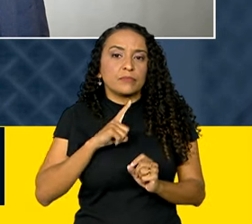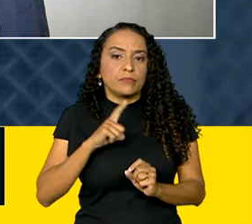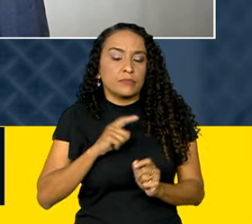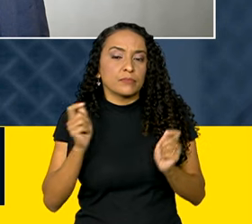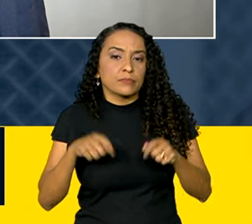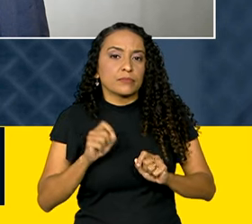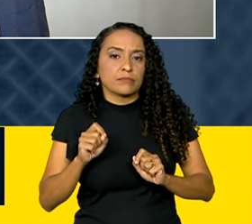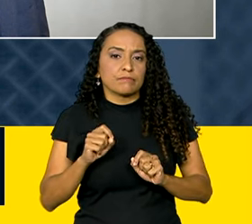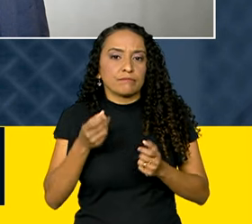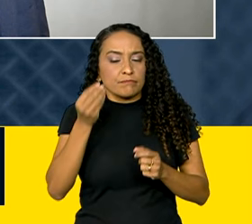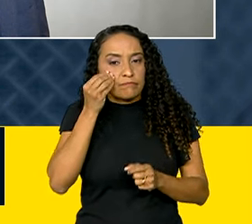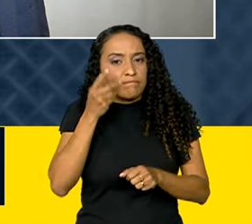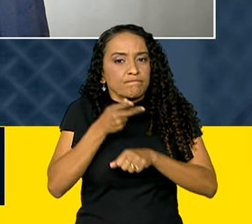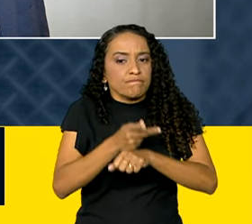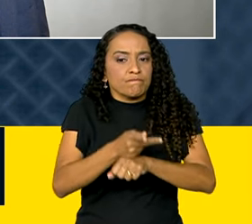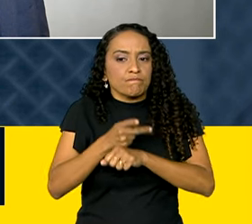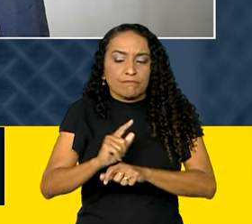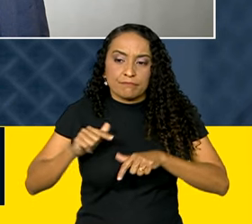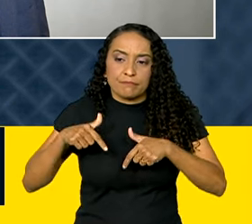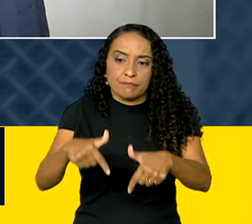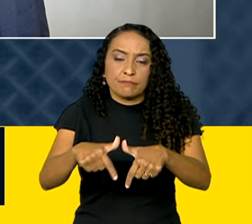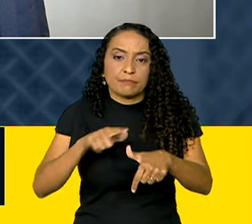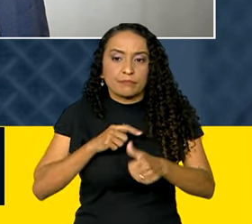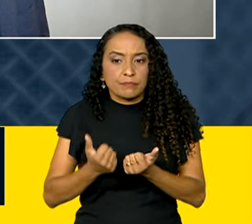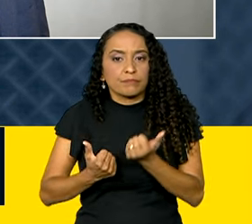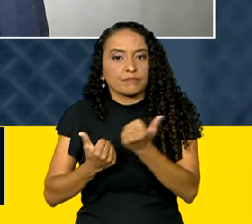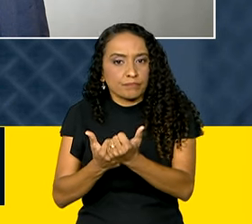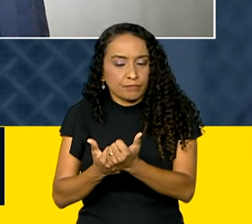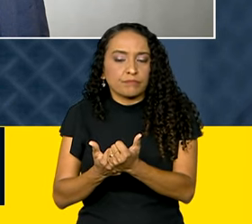temos buscado trabalhar para dar apoio,